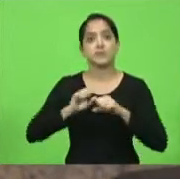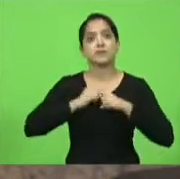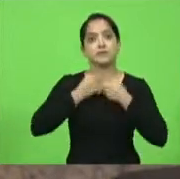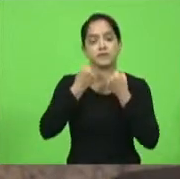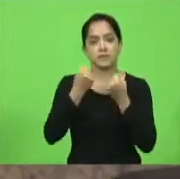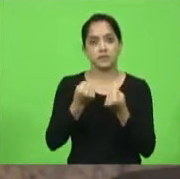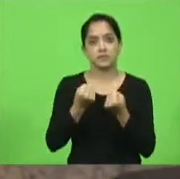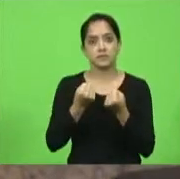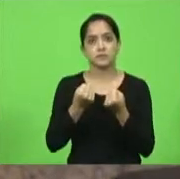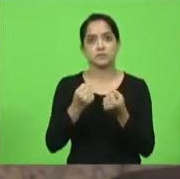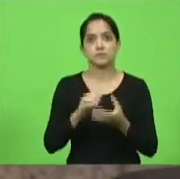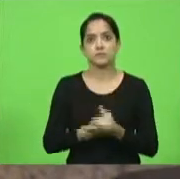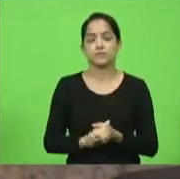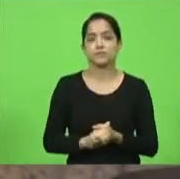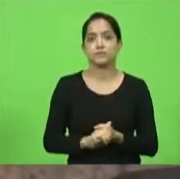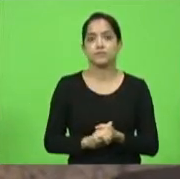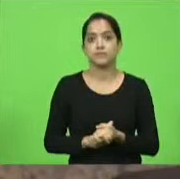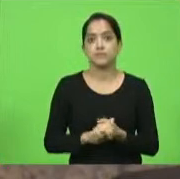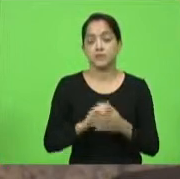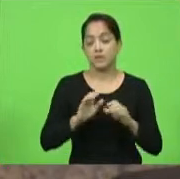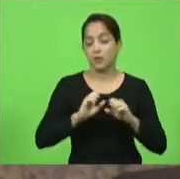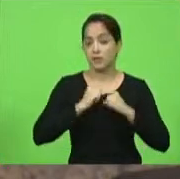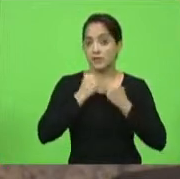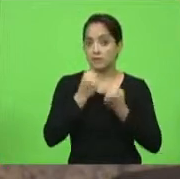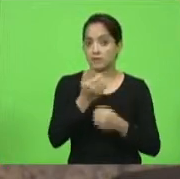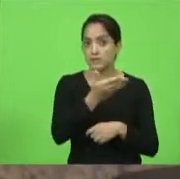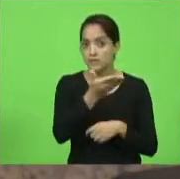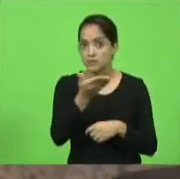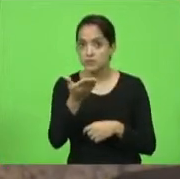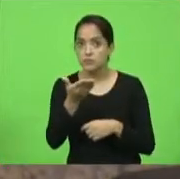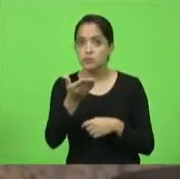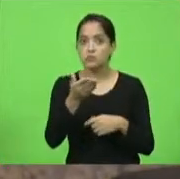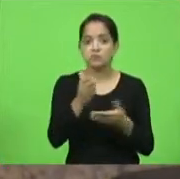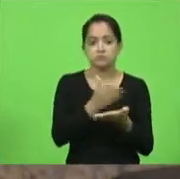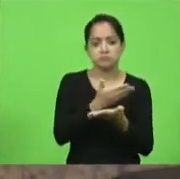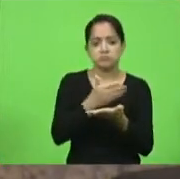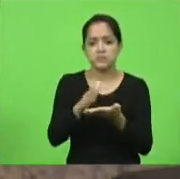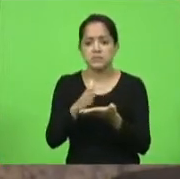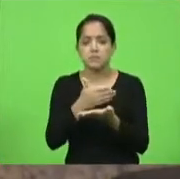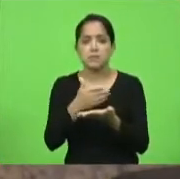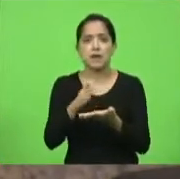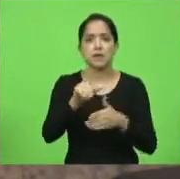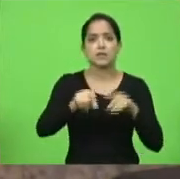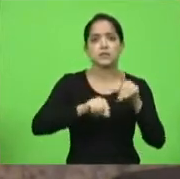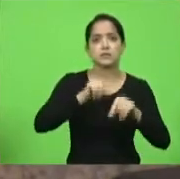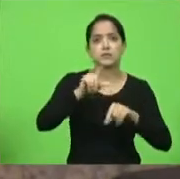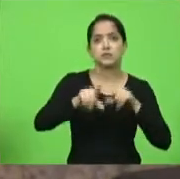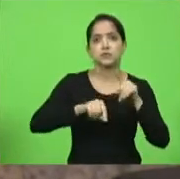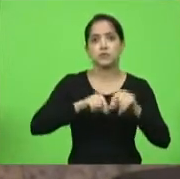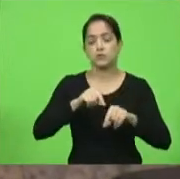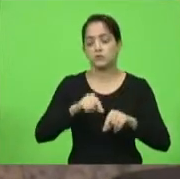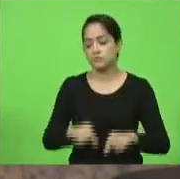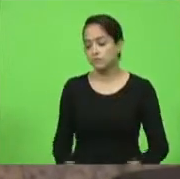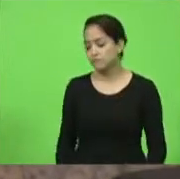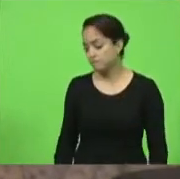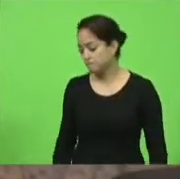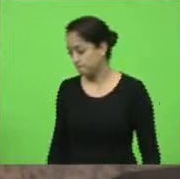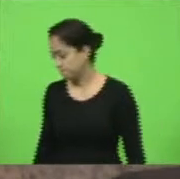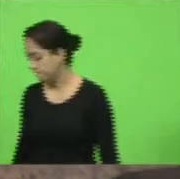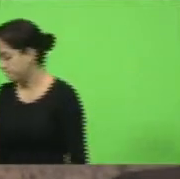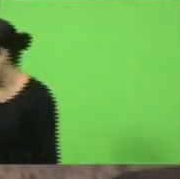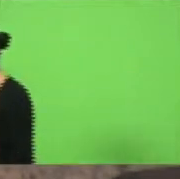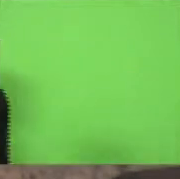porque senão a sua defesa é muito seletiva e aí eu não posso respeitar a vossa